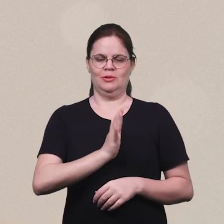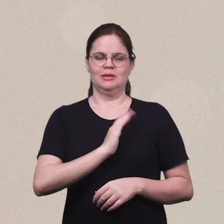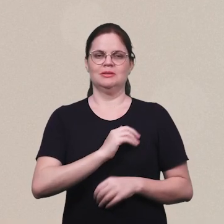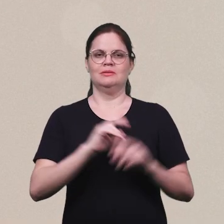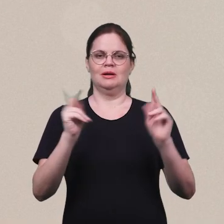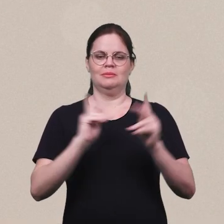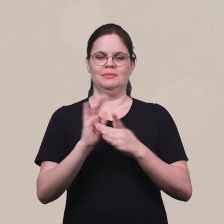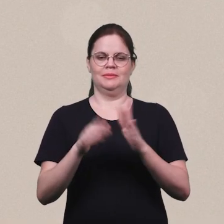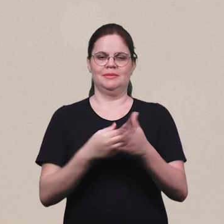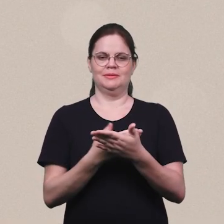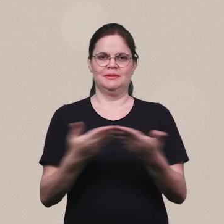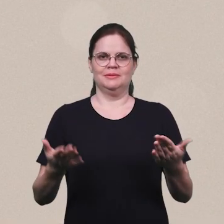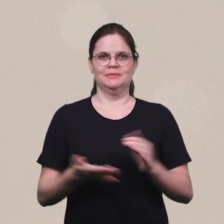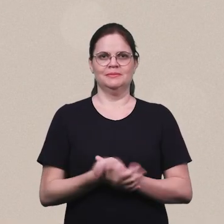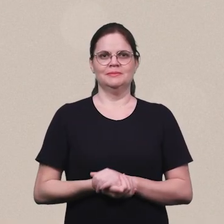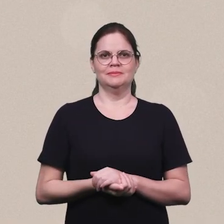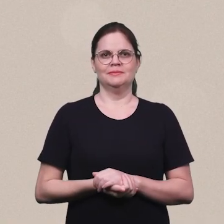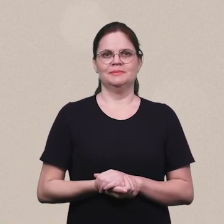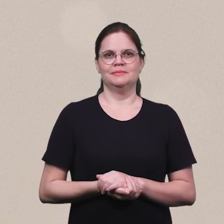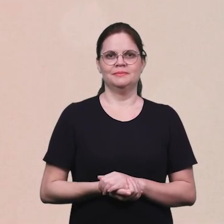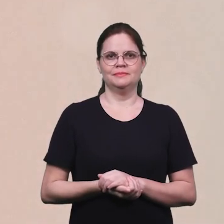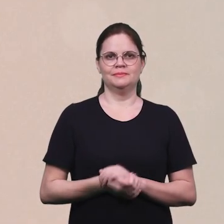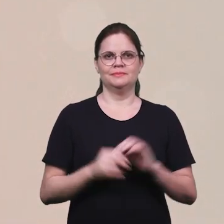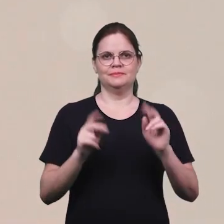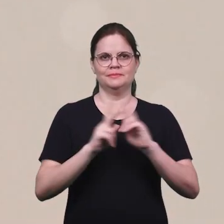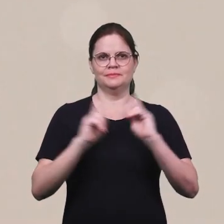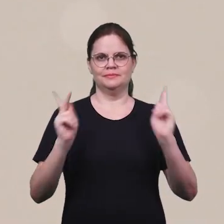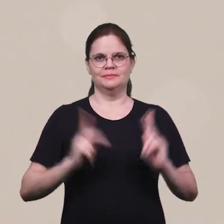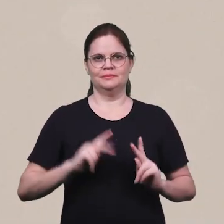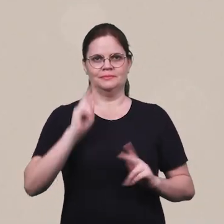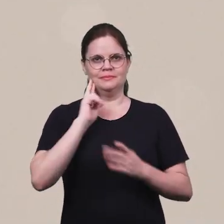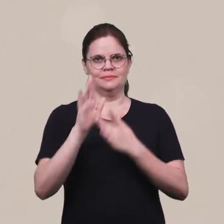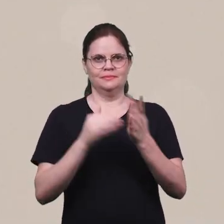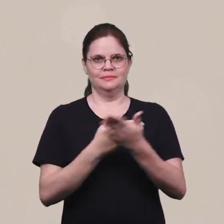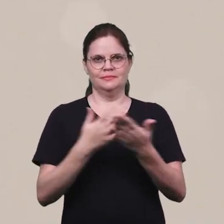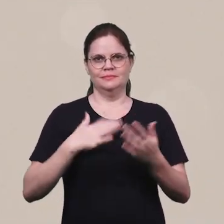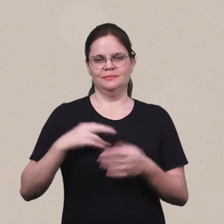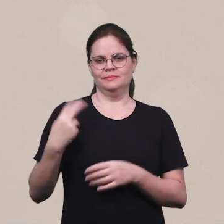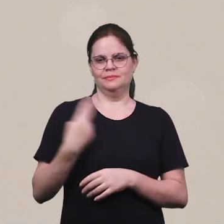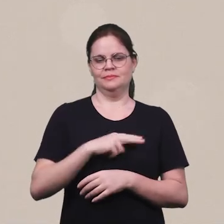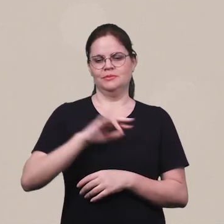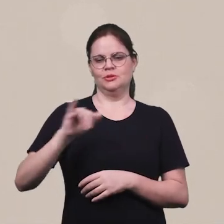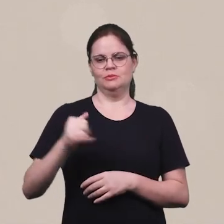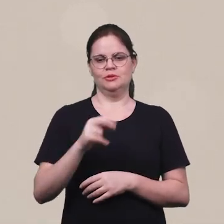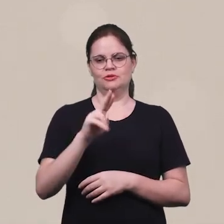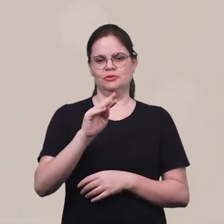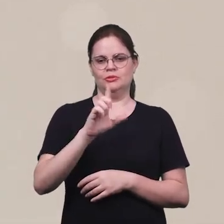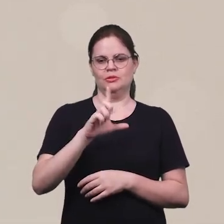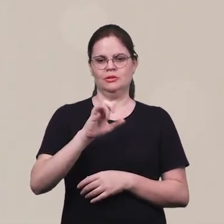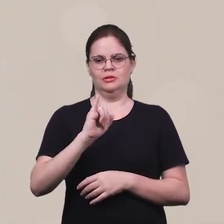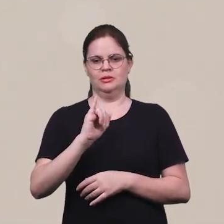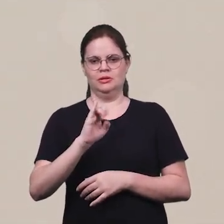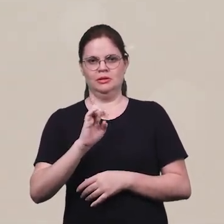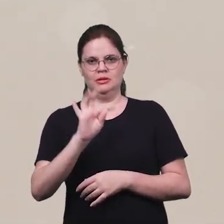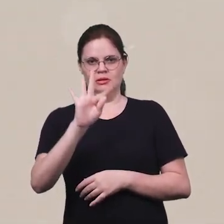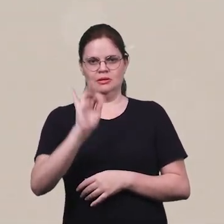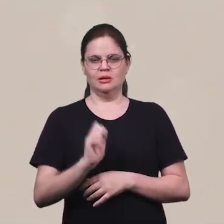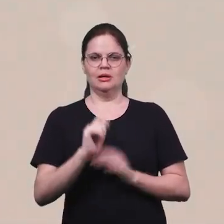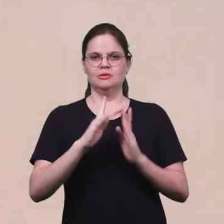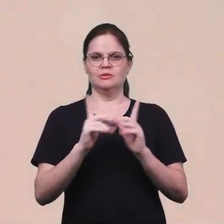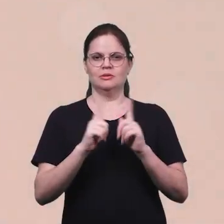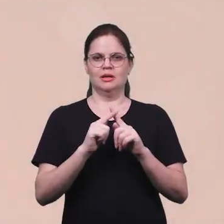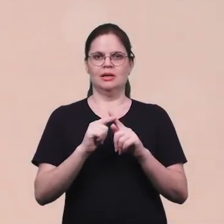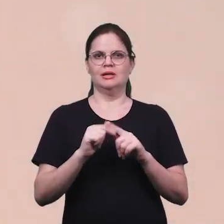toda a amada igreja, a paz do Senhor Jesus. Pai do Senhor, irmãos, meu nome é Julieta, faço parte